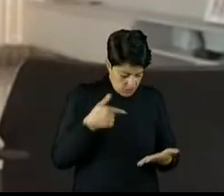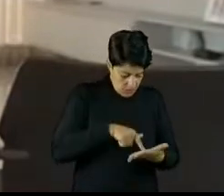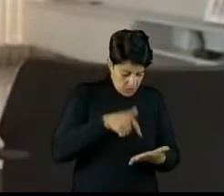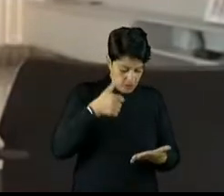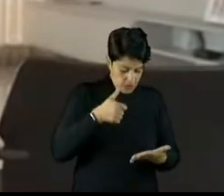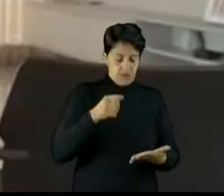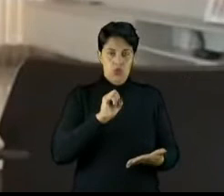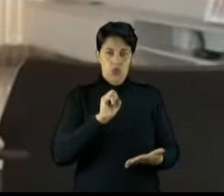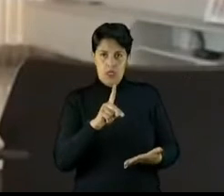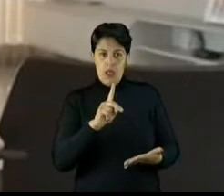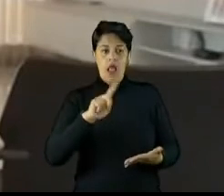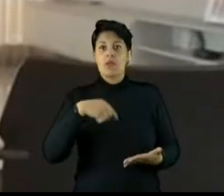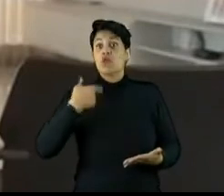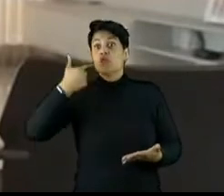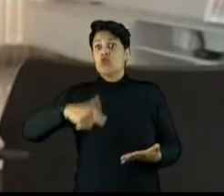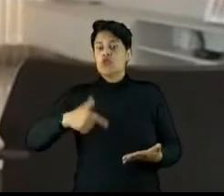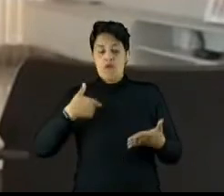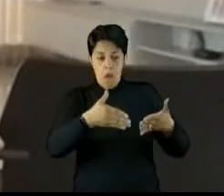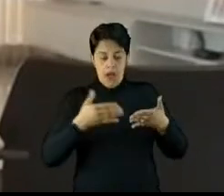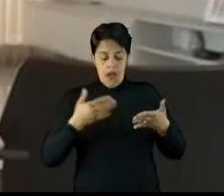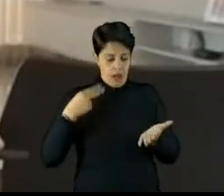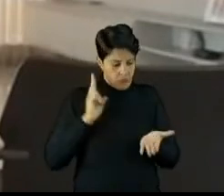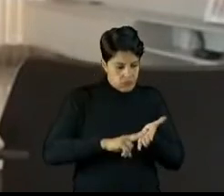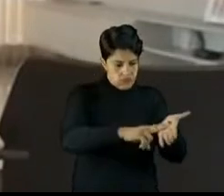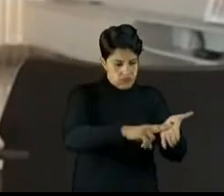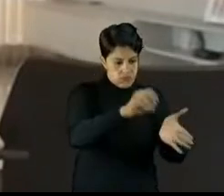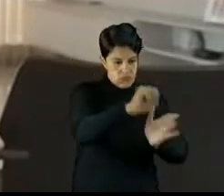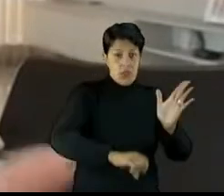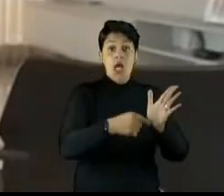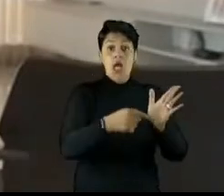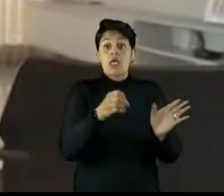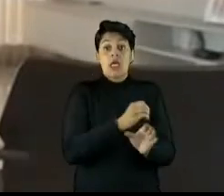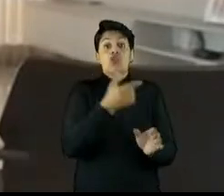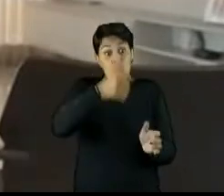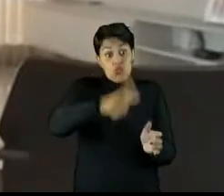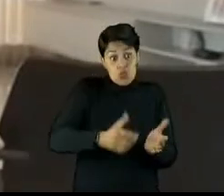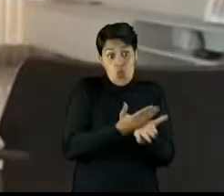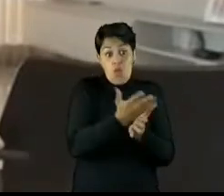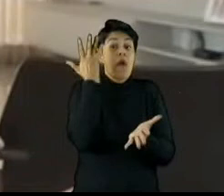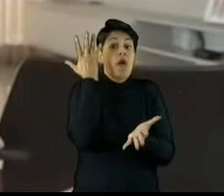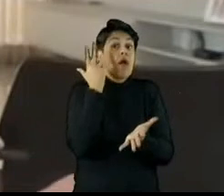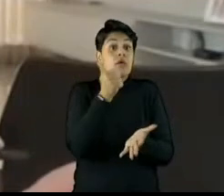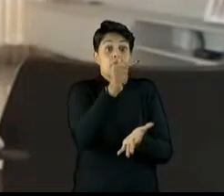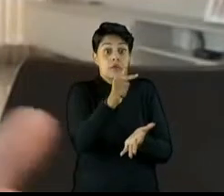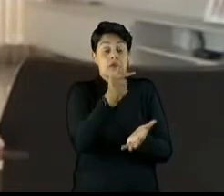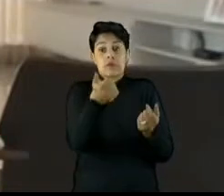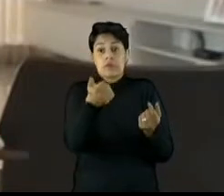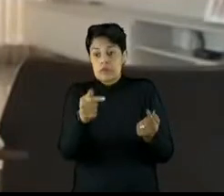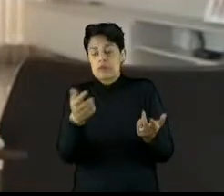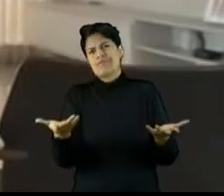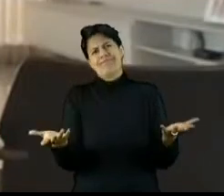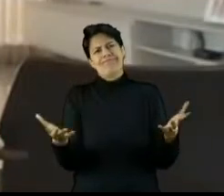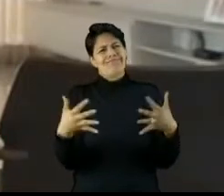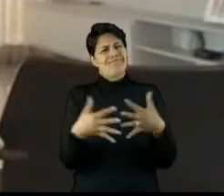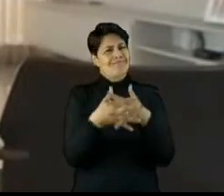agora, em junho, no dia 25 de junho, é que se completou o ciclo de documentação. E aí surgiu esse passo do interesse nacional, do interesse do país,